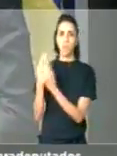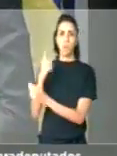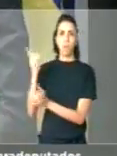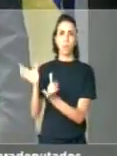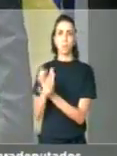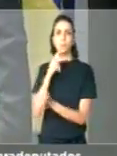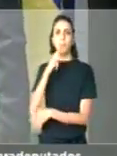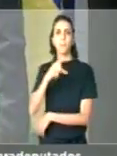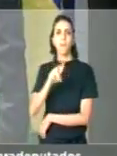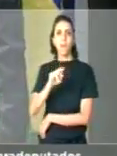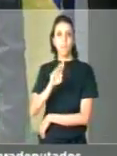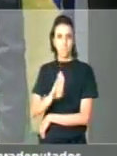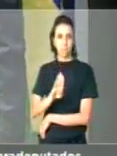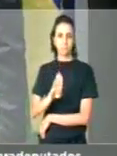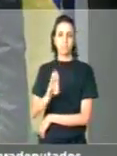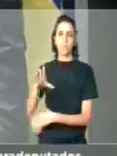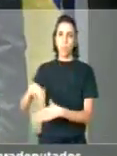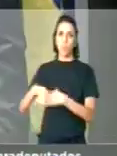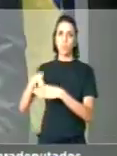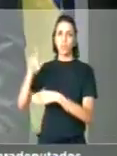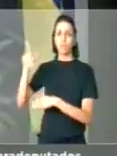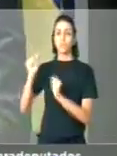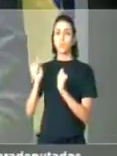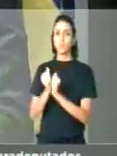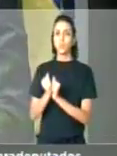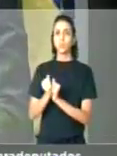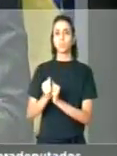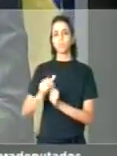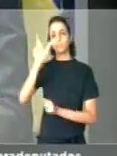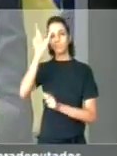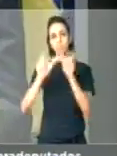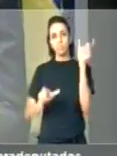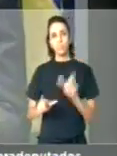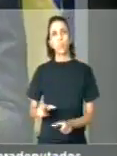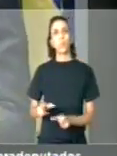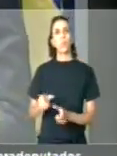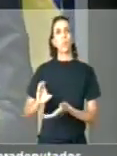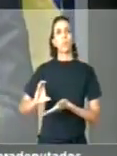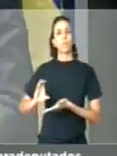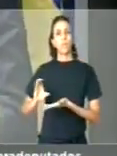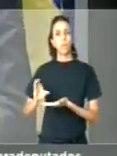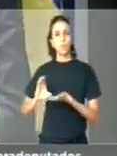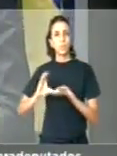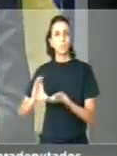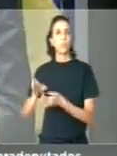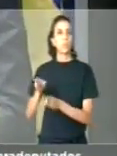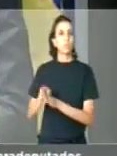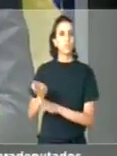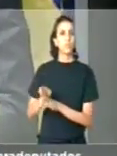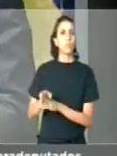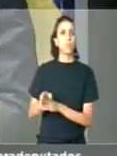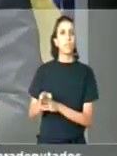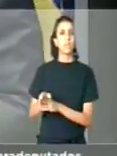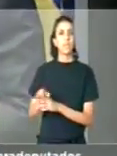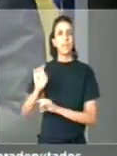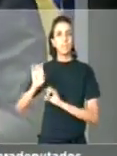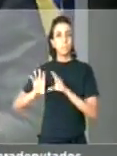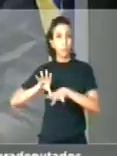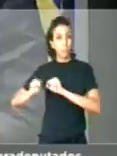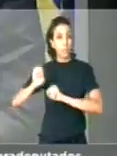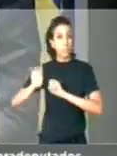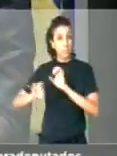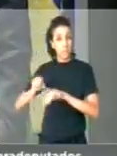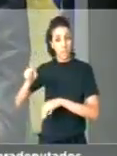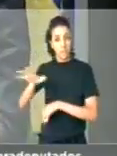PRB com consultores da área legislativa, especialistas nessa área previdenciária, para poder nos